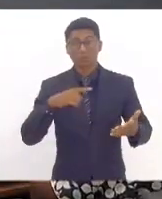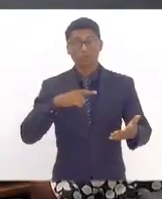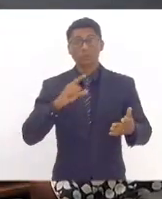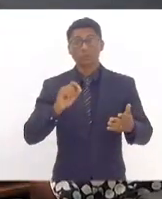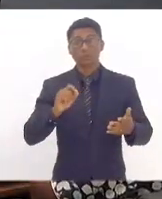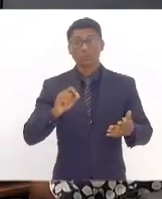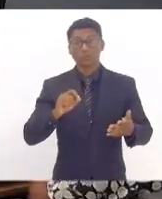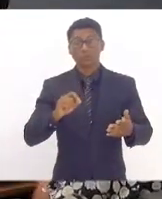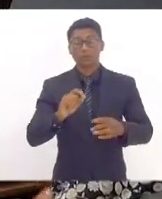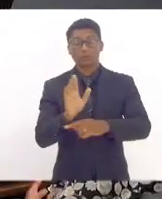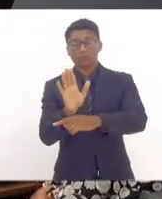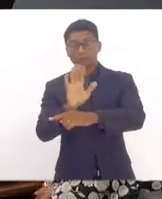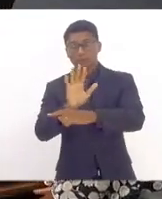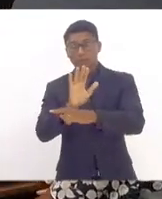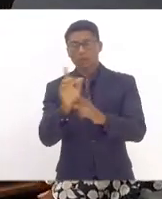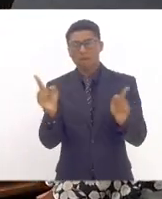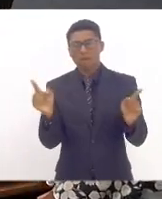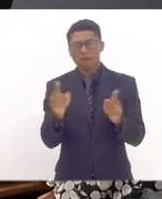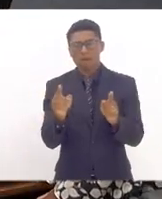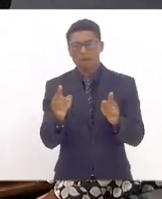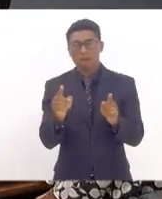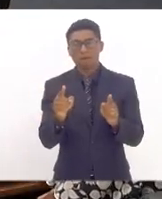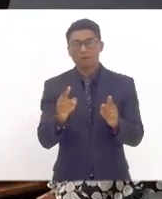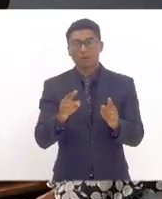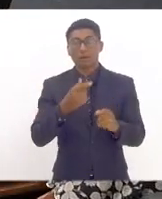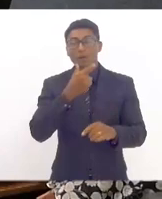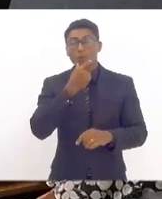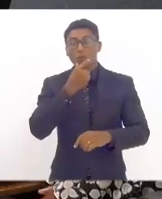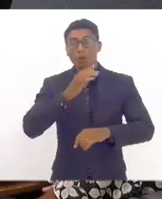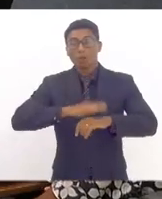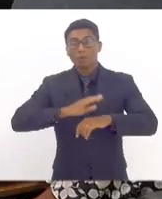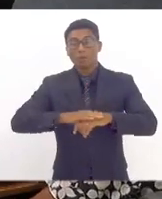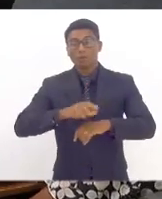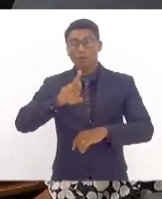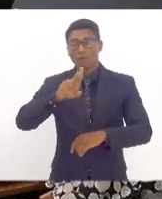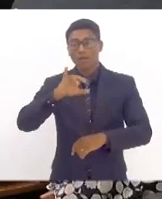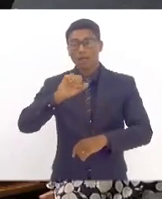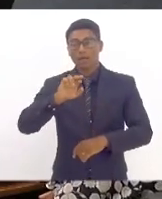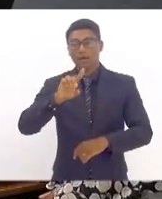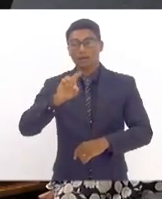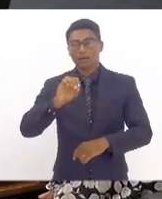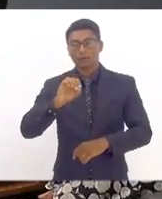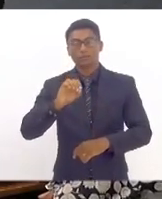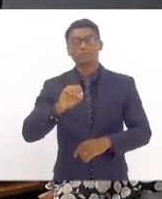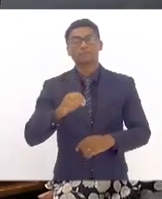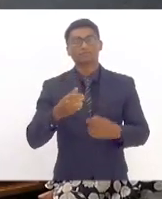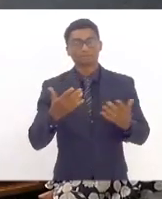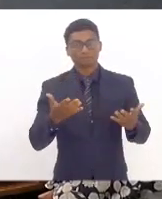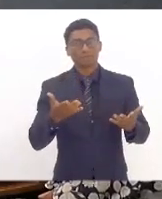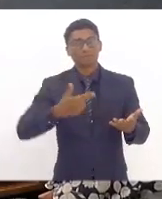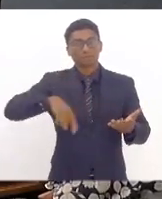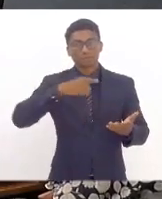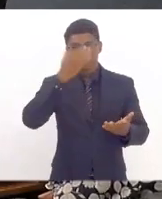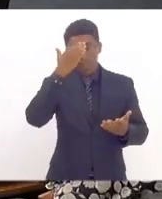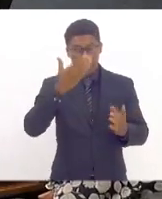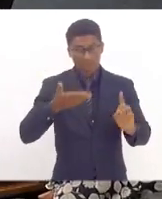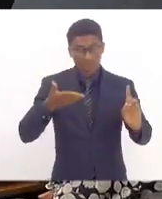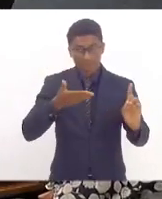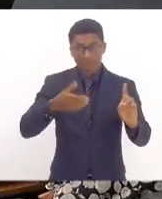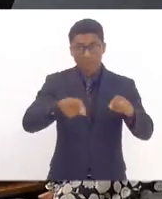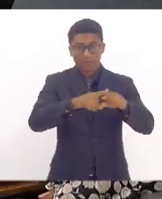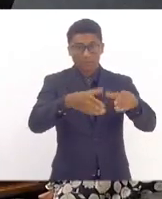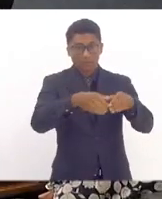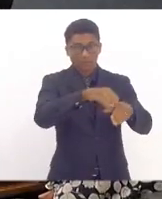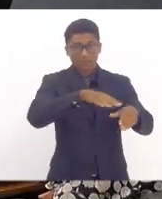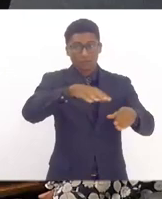o curta um portal de visual dele do Ricardo Rodrigues desde já já agradecemos ao Ricardo toda equipe